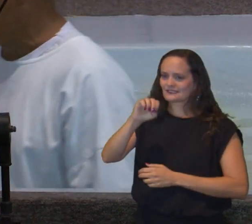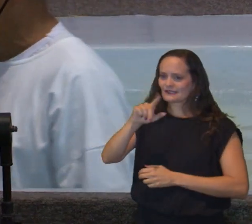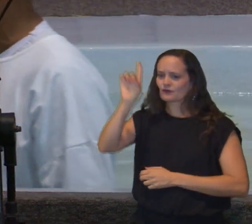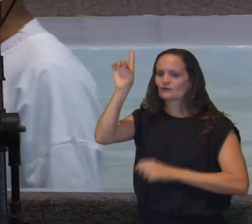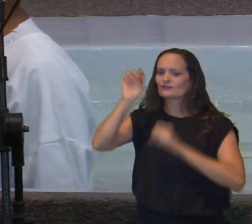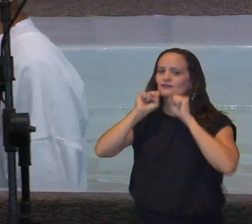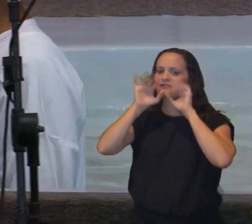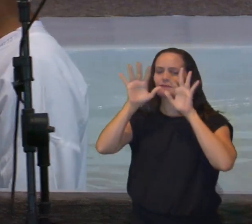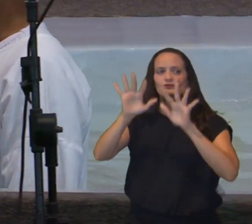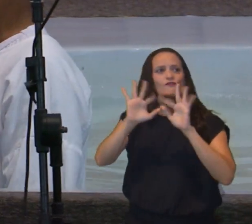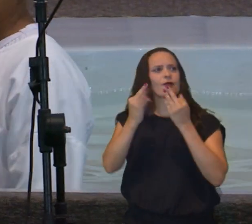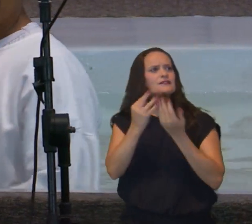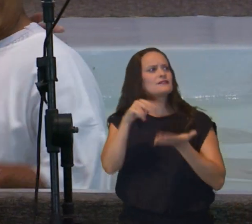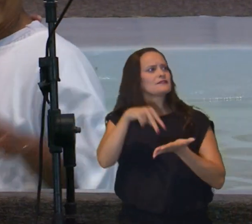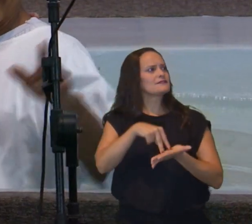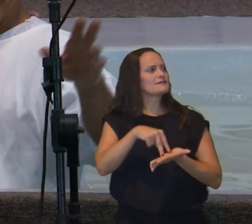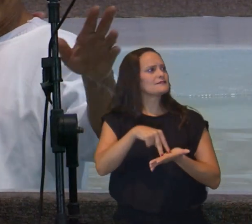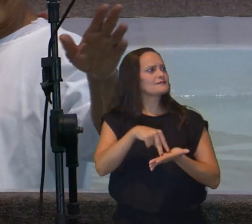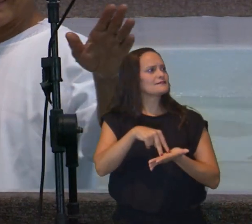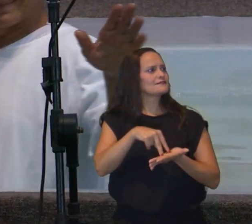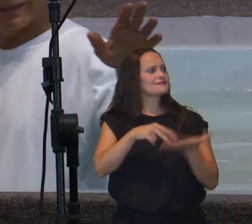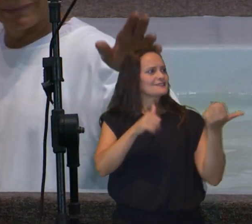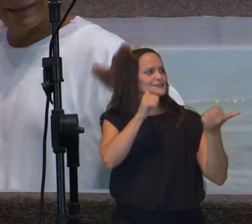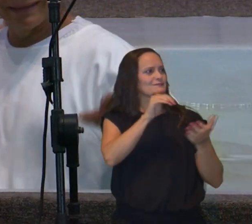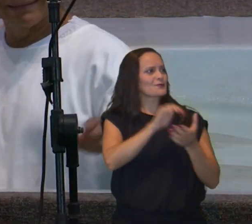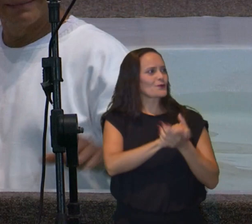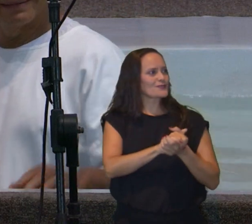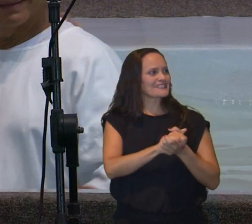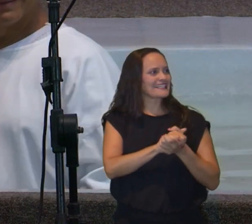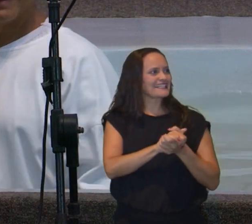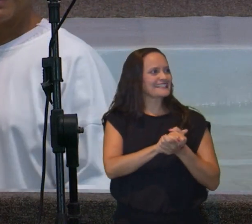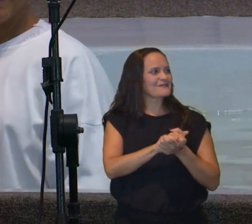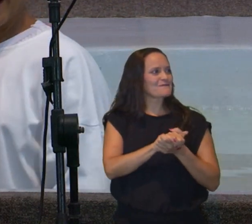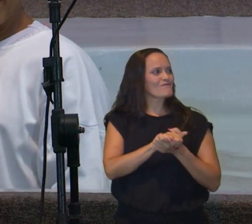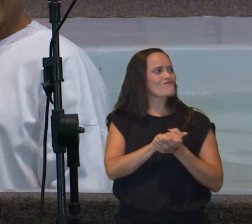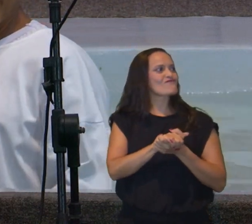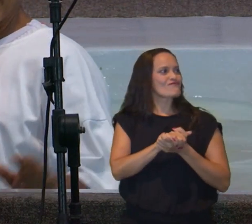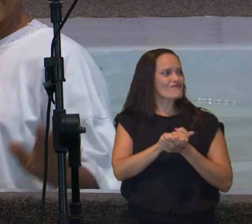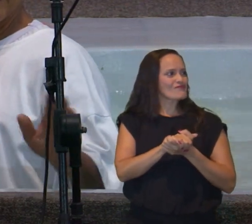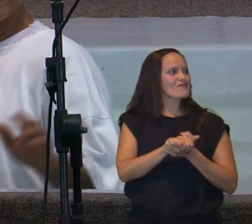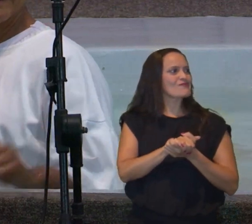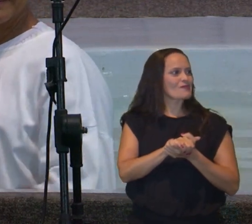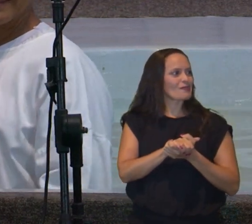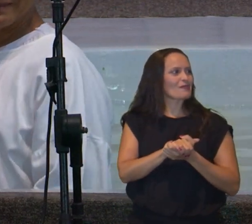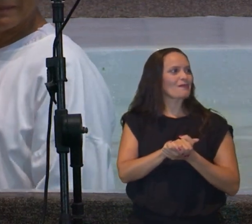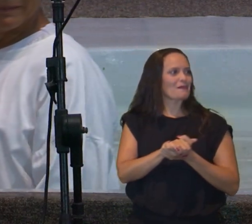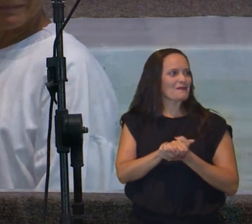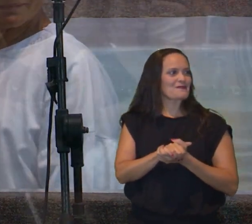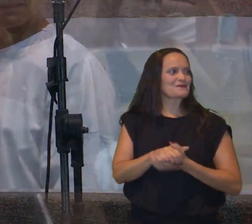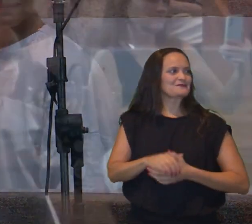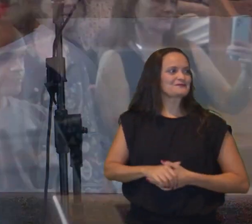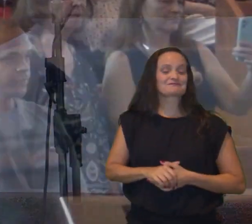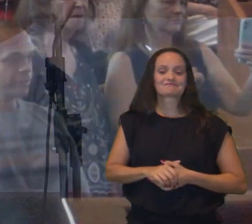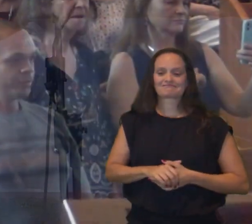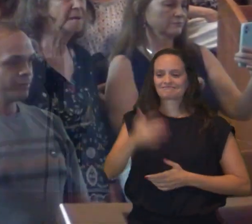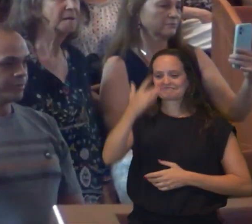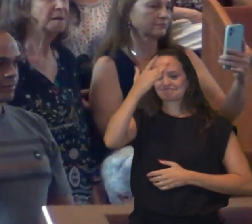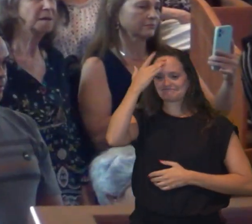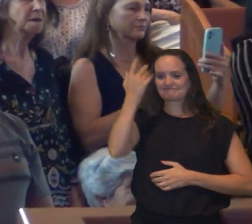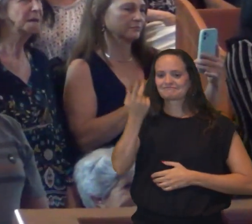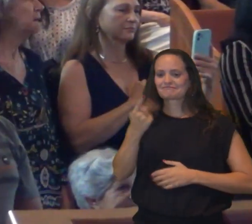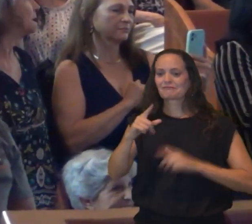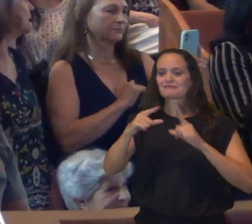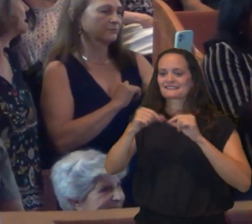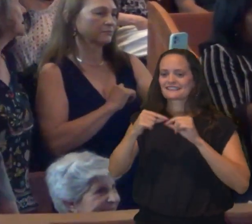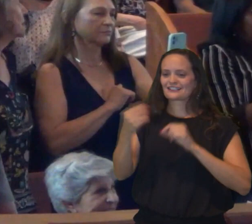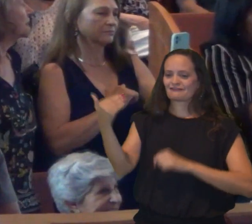abençoe, a sua família está aqui, a sua esposa, suas cunhadas que vieram do Mato Grosso, pessoas aqui de Brasília